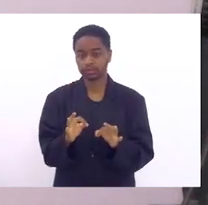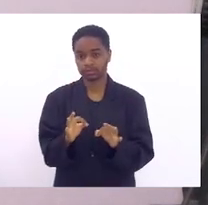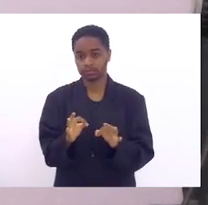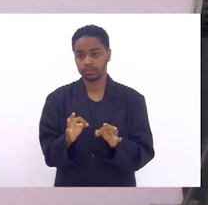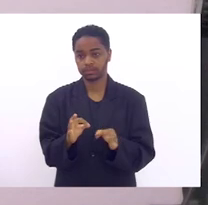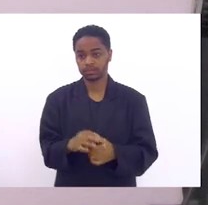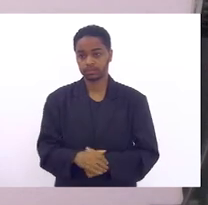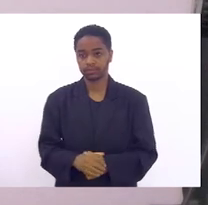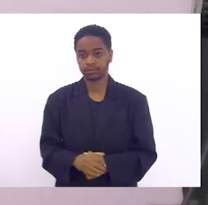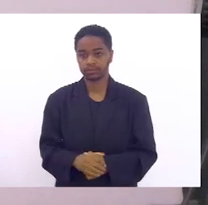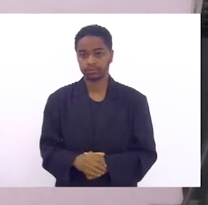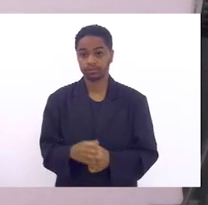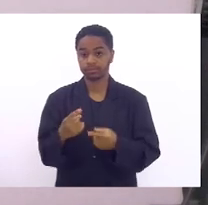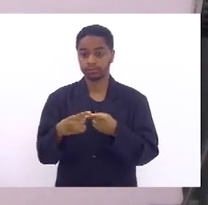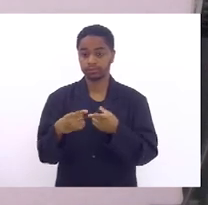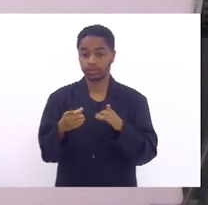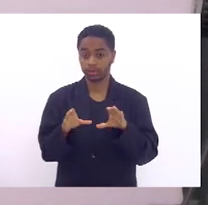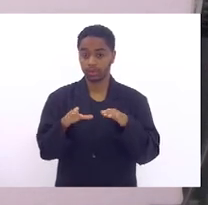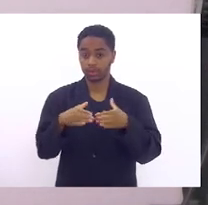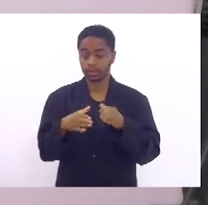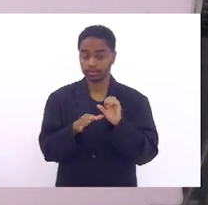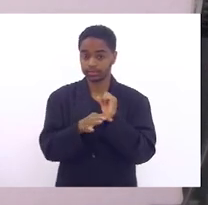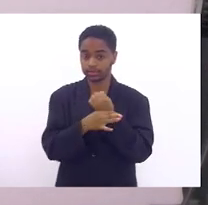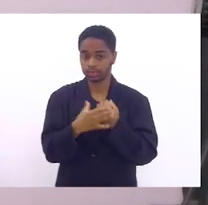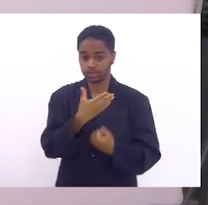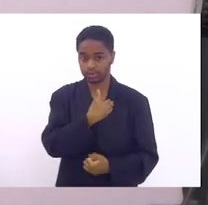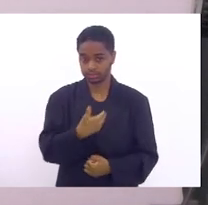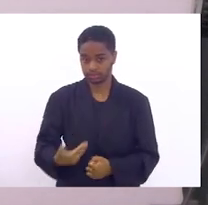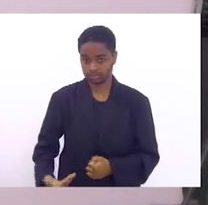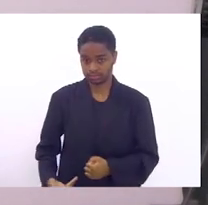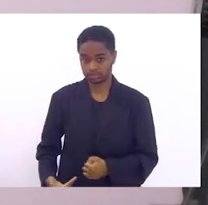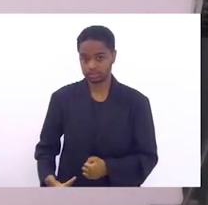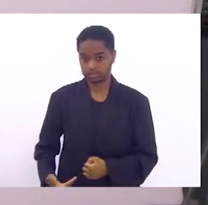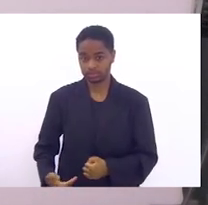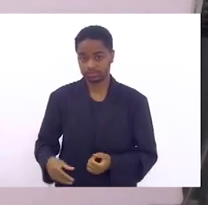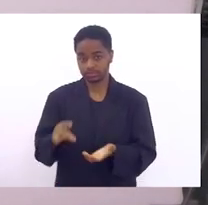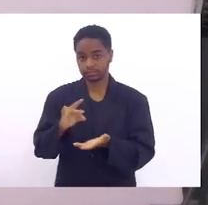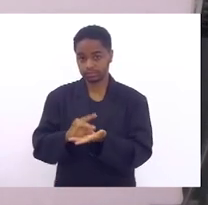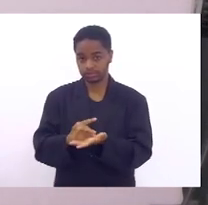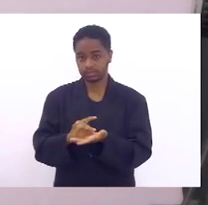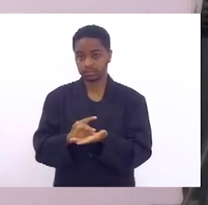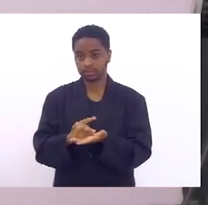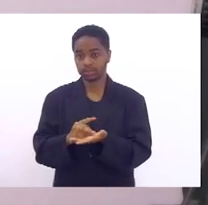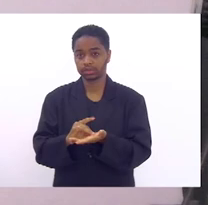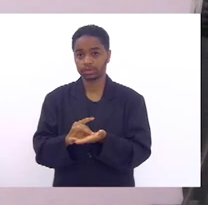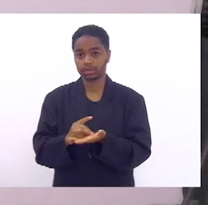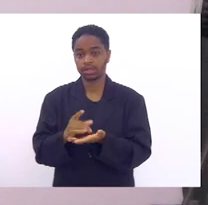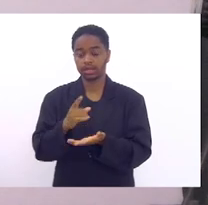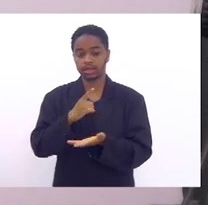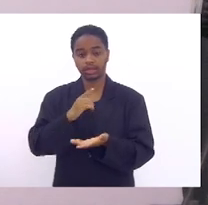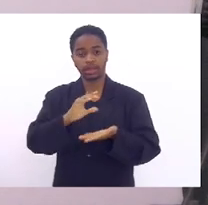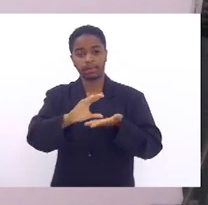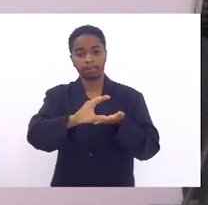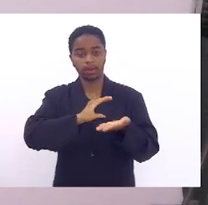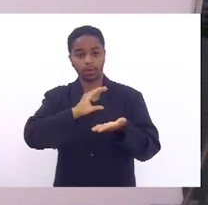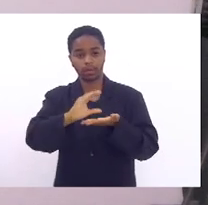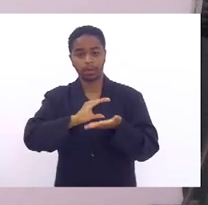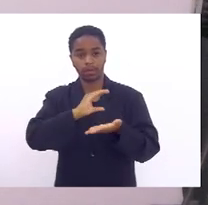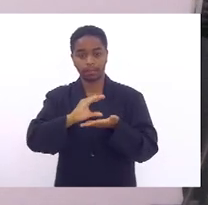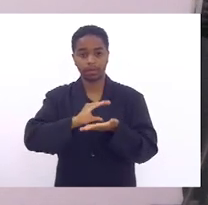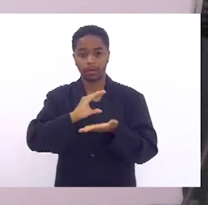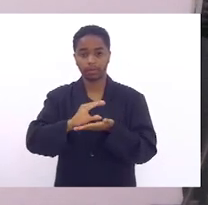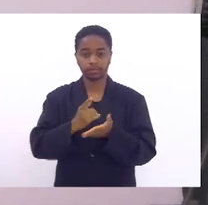a comissão de Segurança Pública é a que mais recebe tem a maior destinação eh